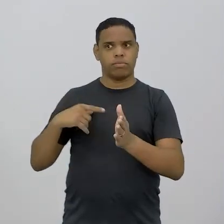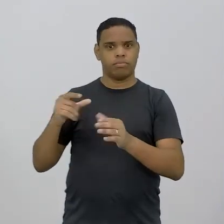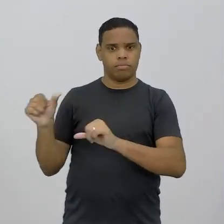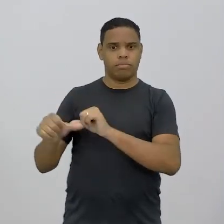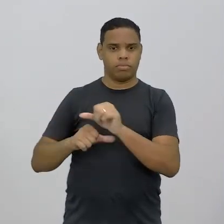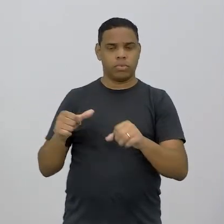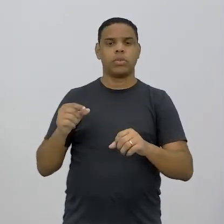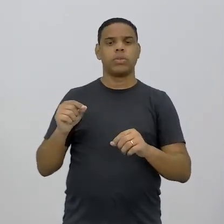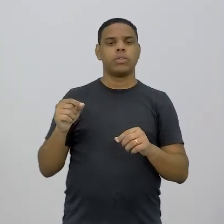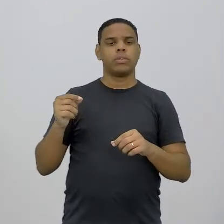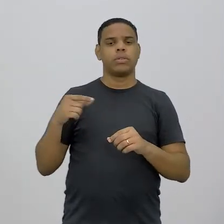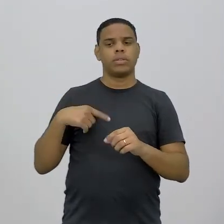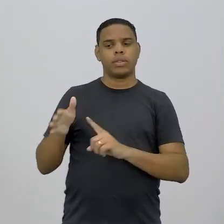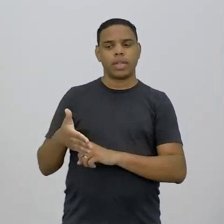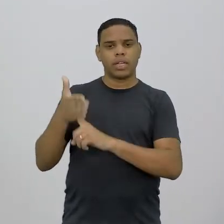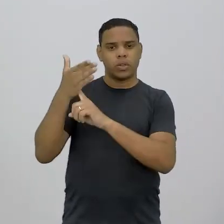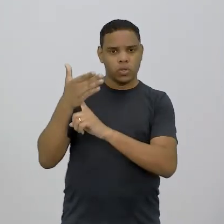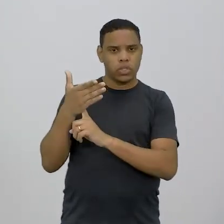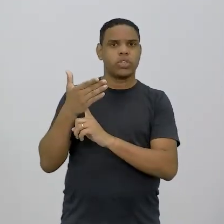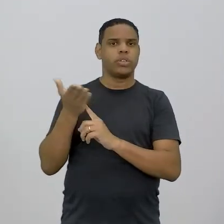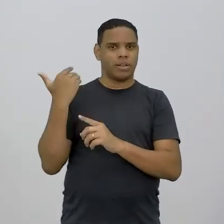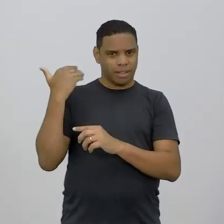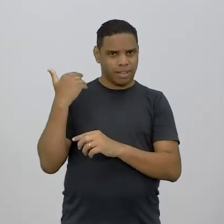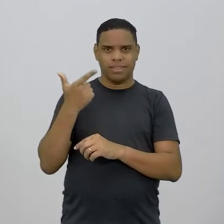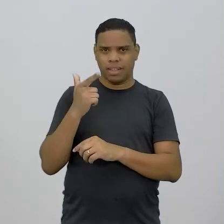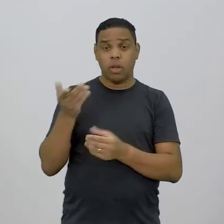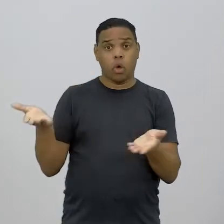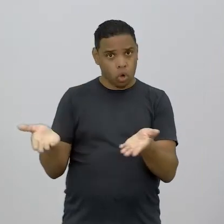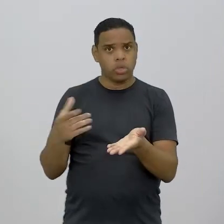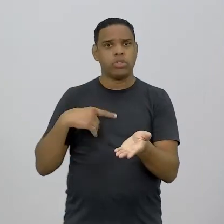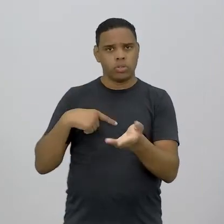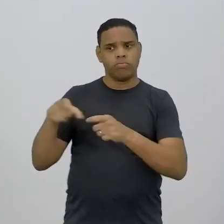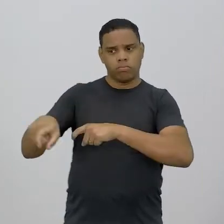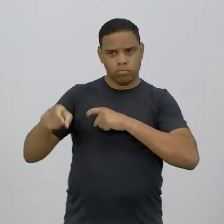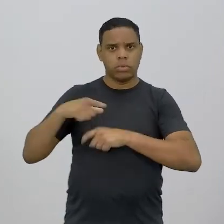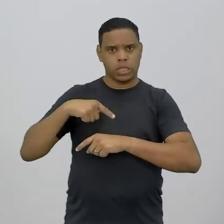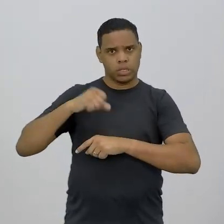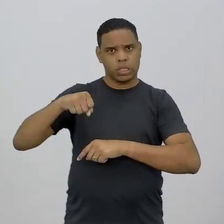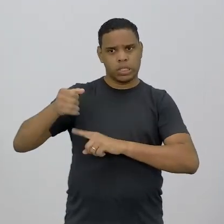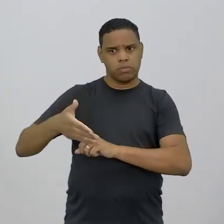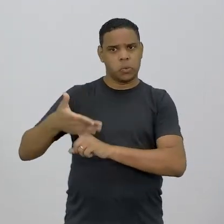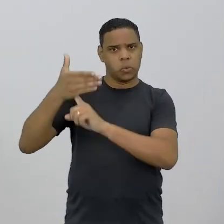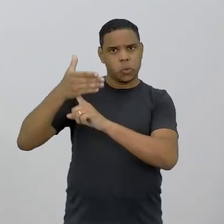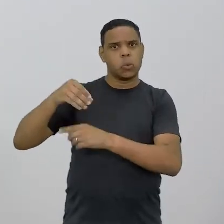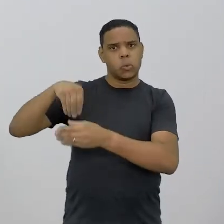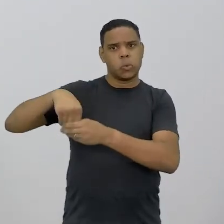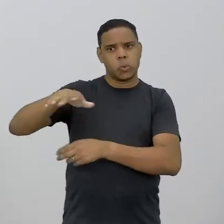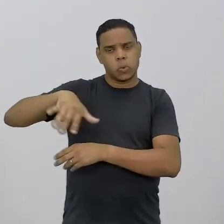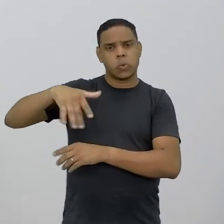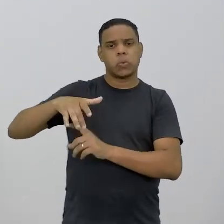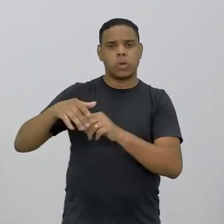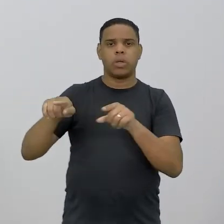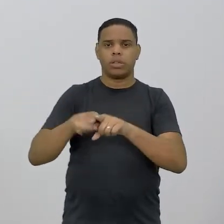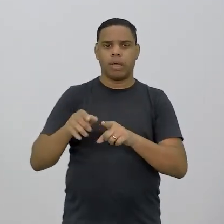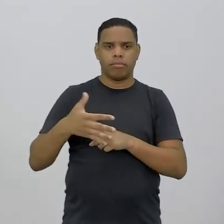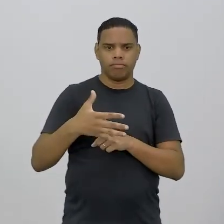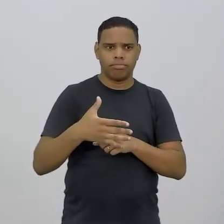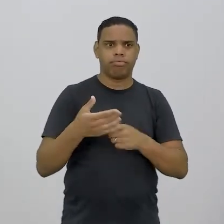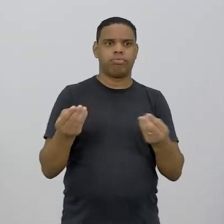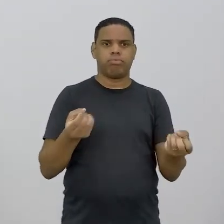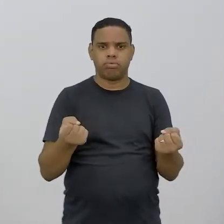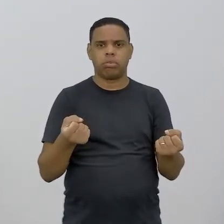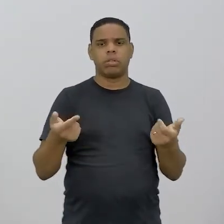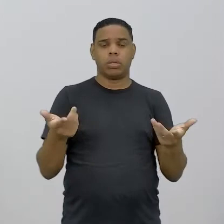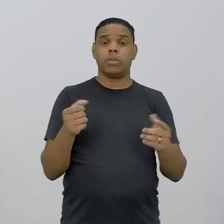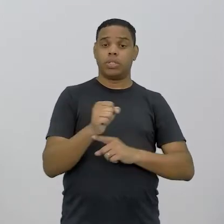o emprego de tecnologias, né, da tecnologia até industrial também, e das máquinas da indústria, enfim. E